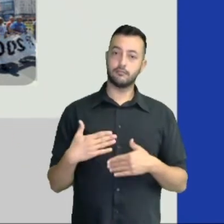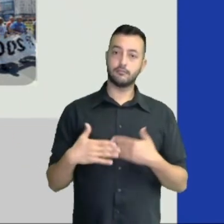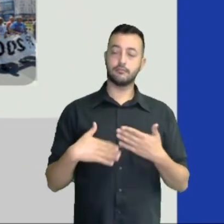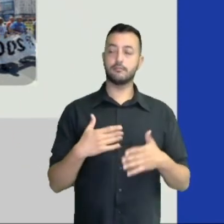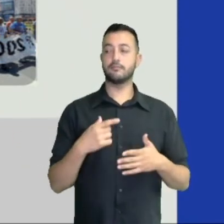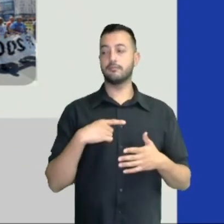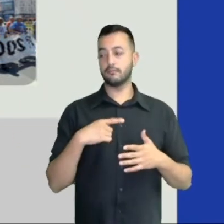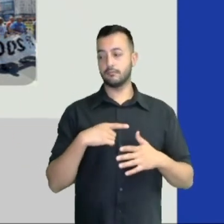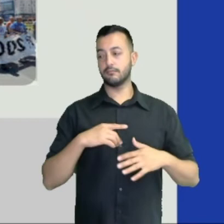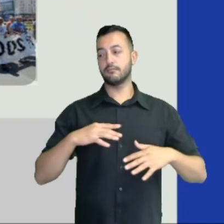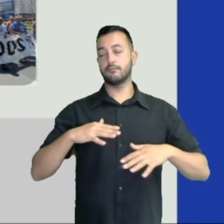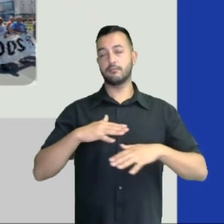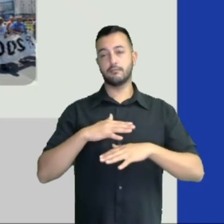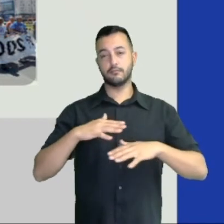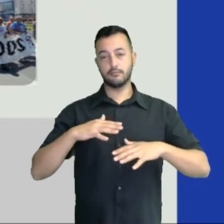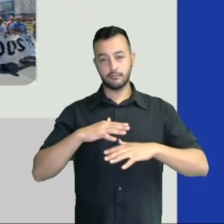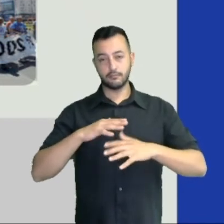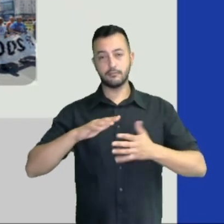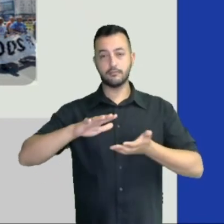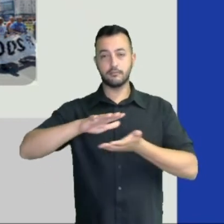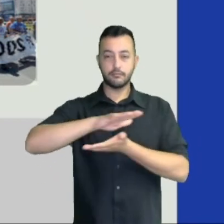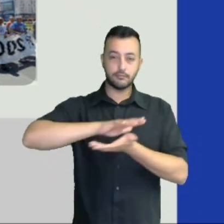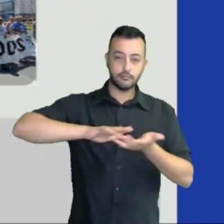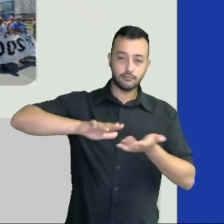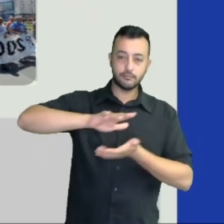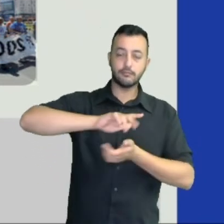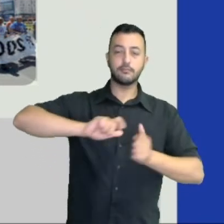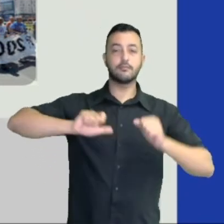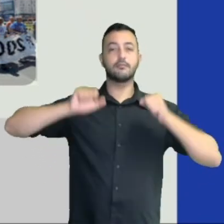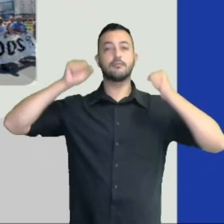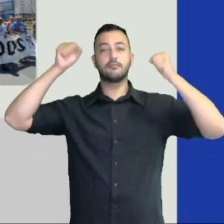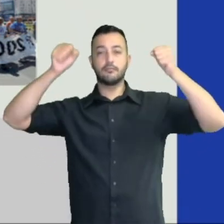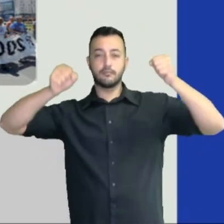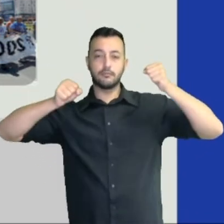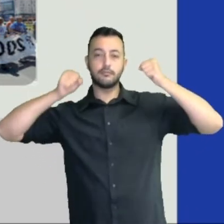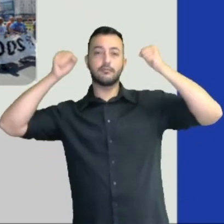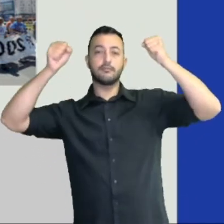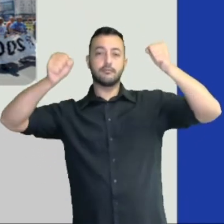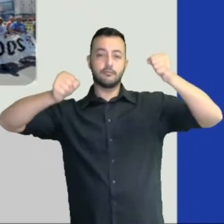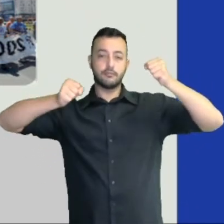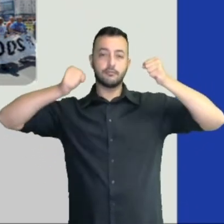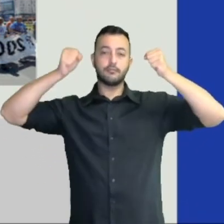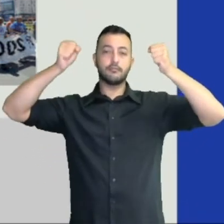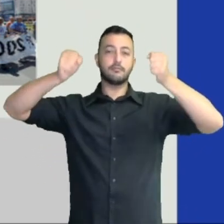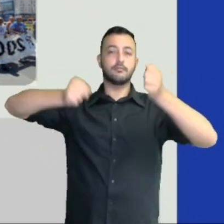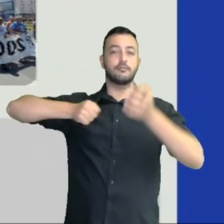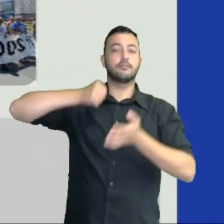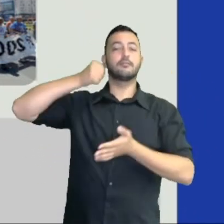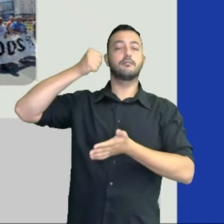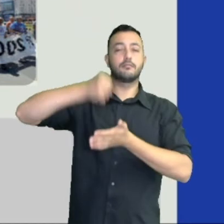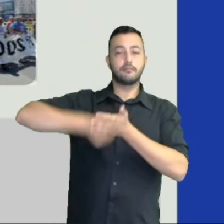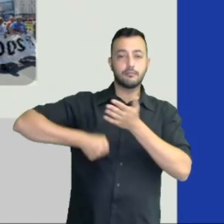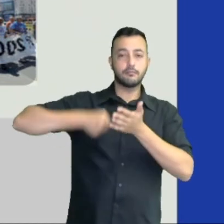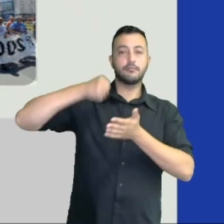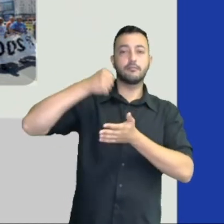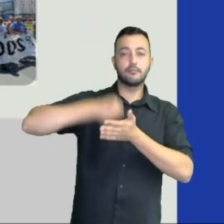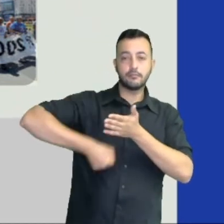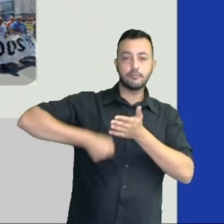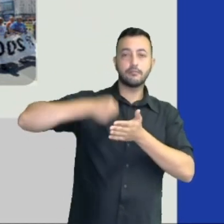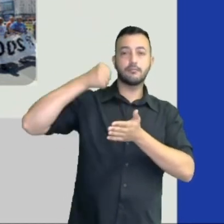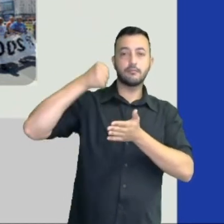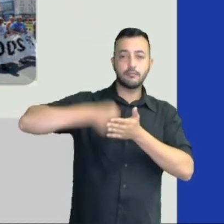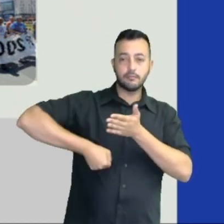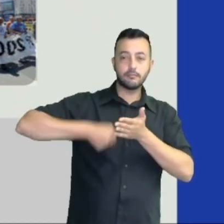aí os movimentos sociais, né? Que são movimentos que vão lutar, vão fazer